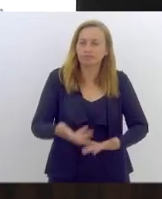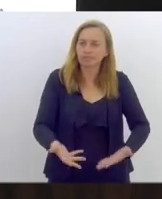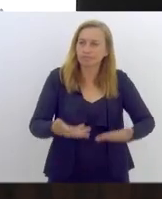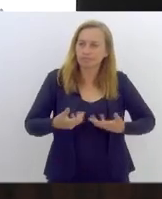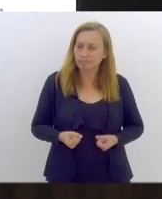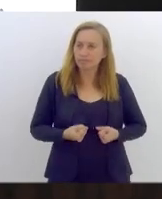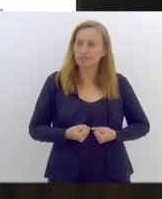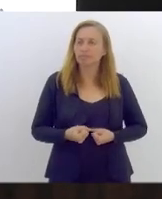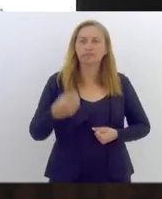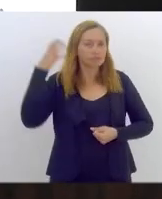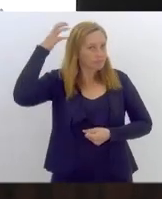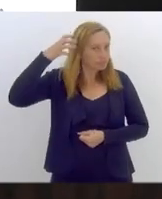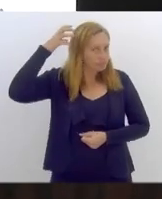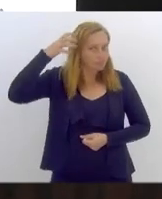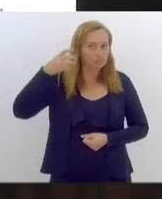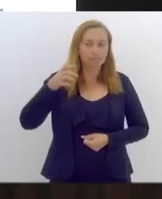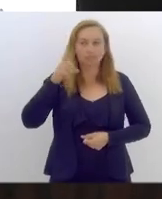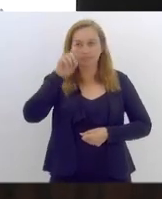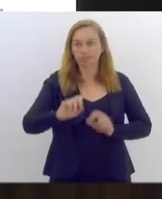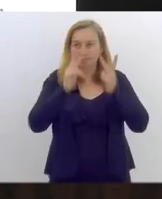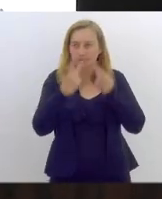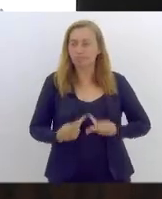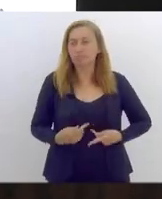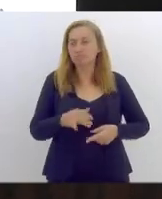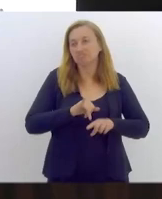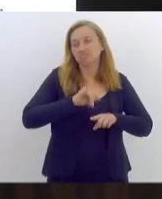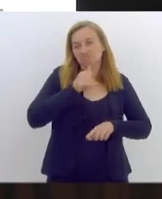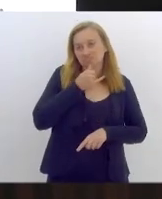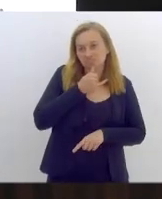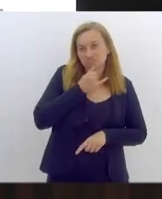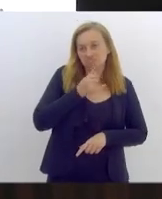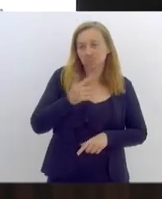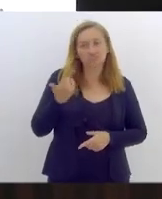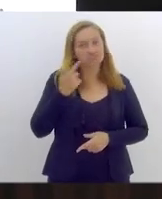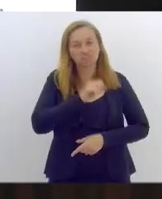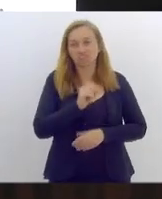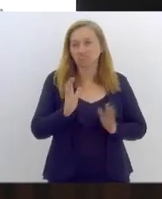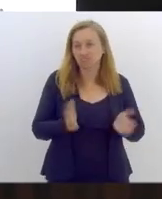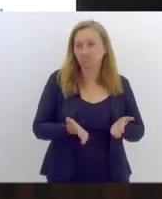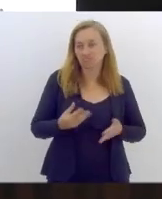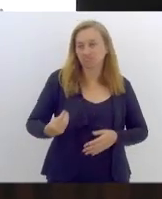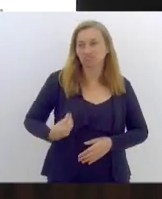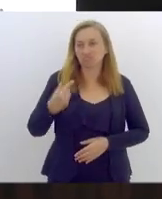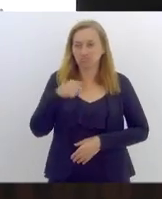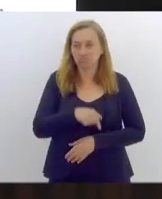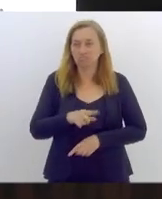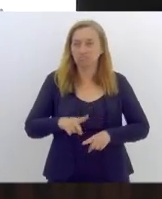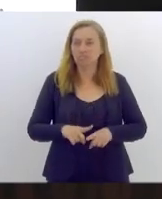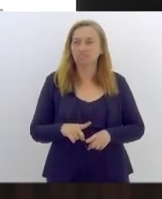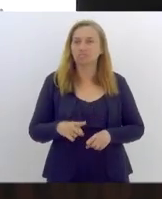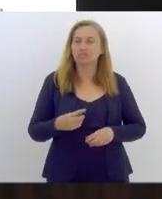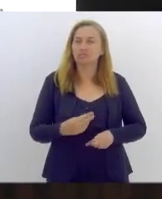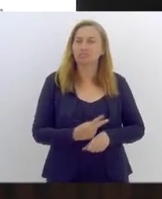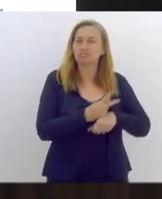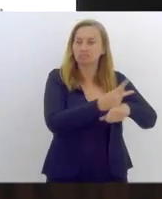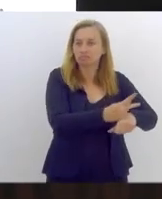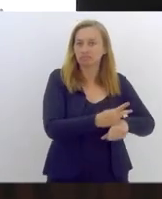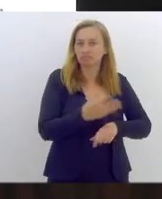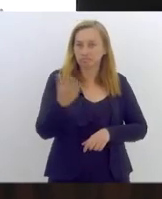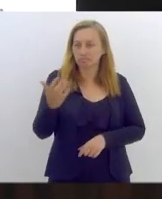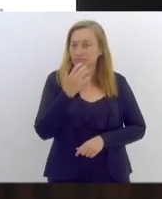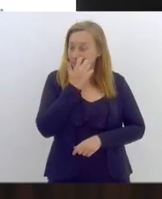o Prêmio Marielle Franco de Direitos Humanos, mas, infelizmente, hoje não conseguiu comparecer presencialmente. A gente vai levar o